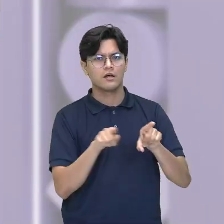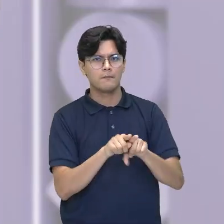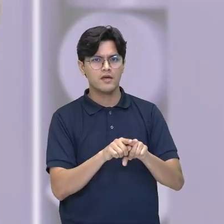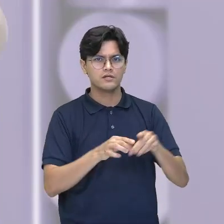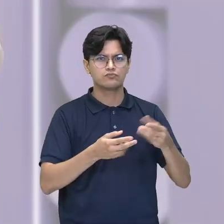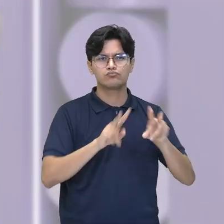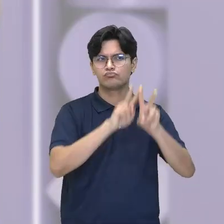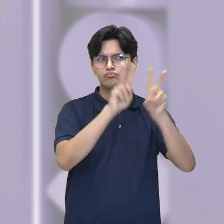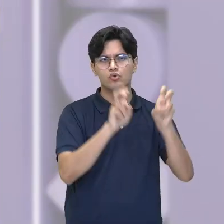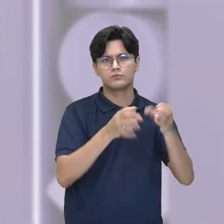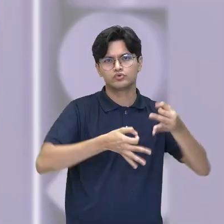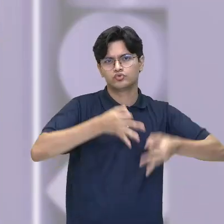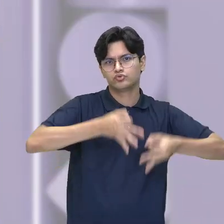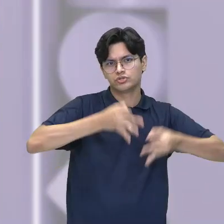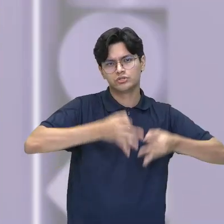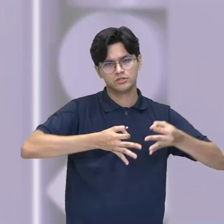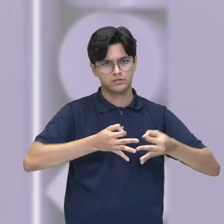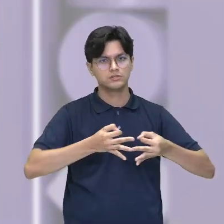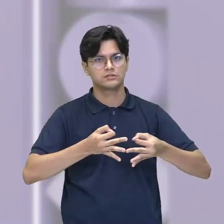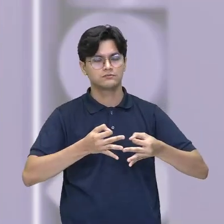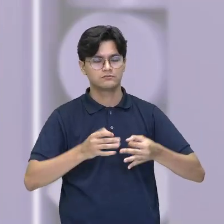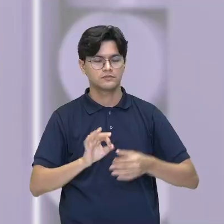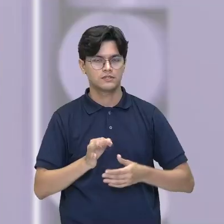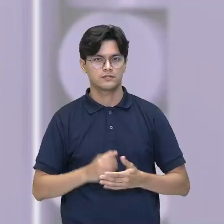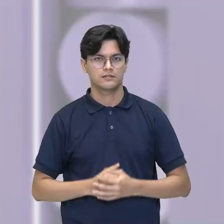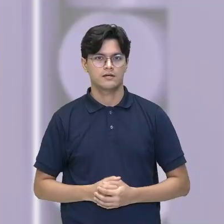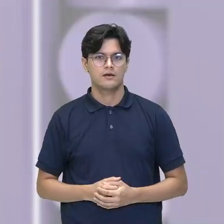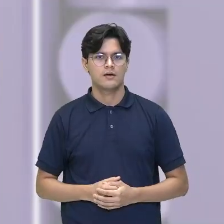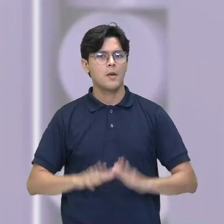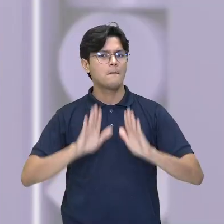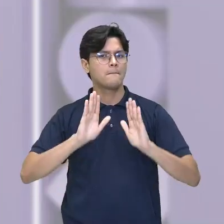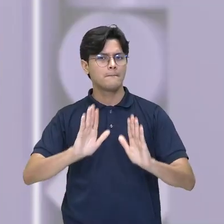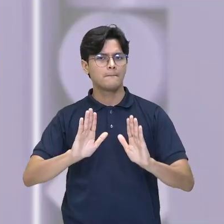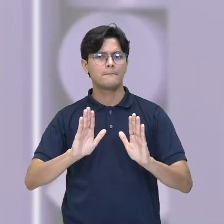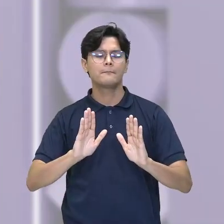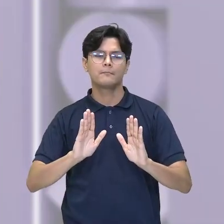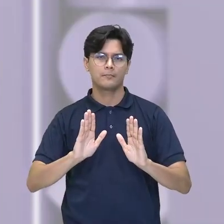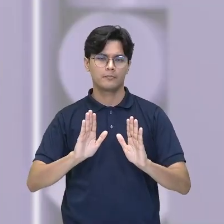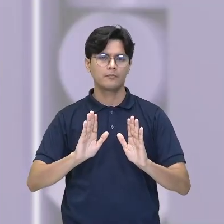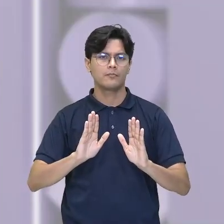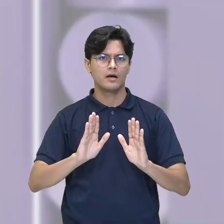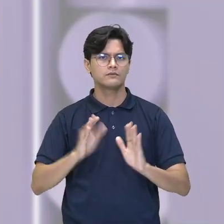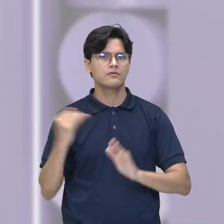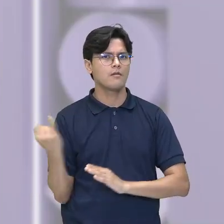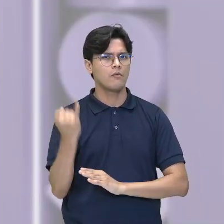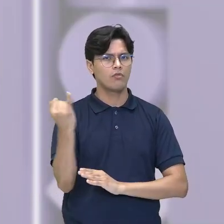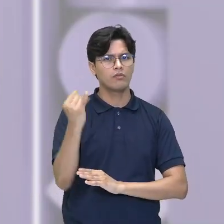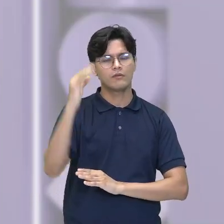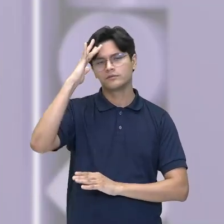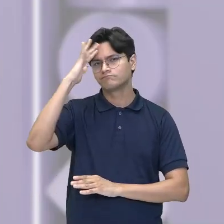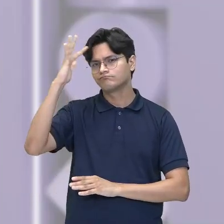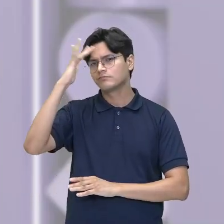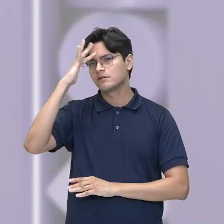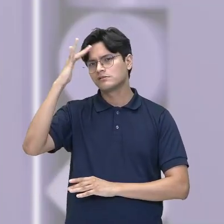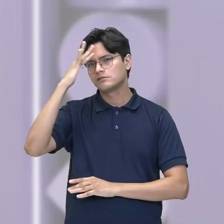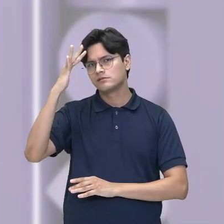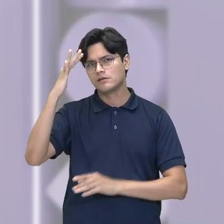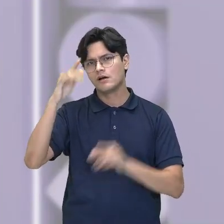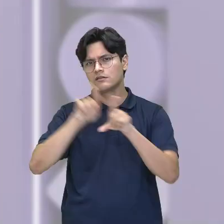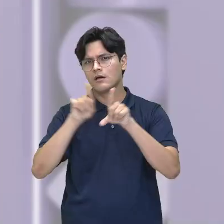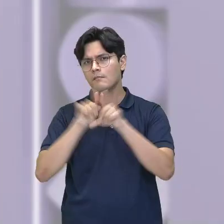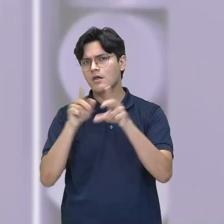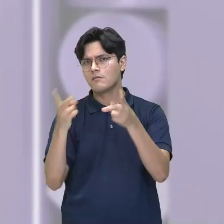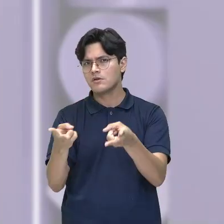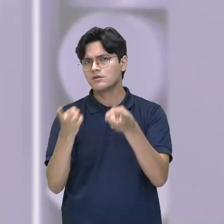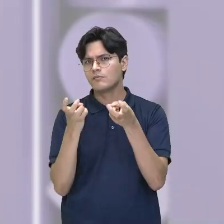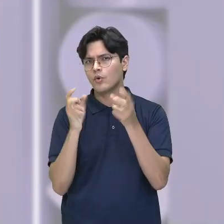de ruim ou de bom a partir do outro. Mas o que é importante nós pensarmos e percebermos a partir